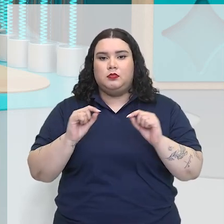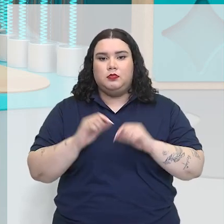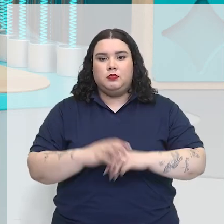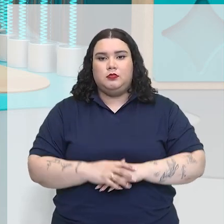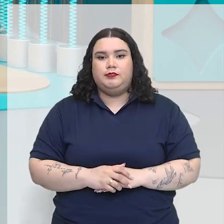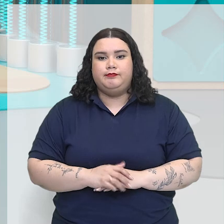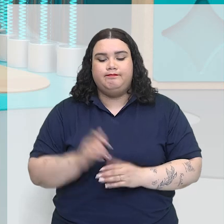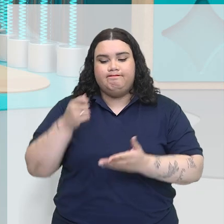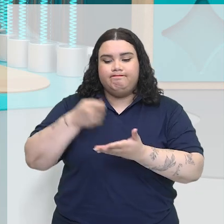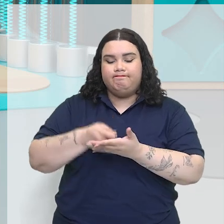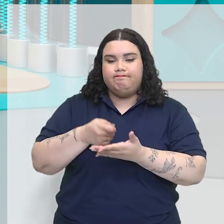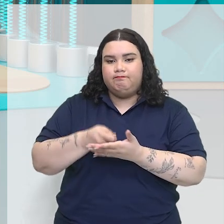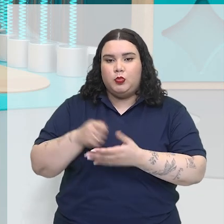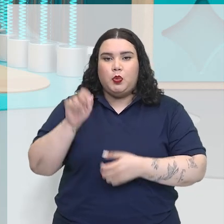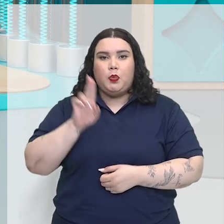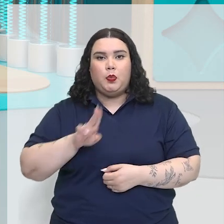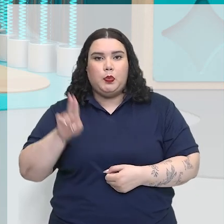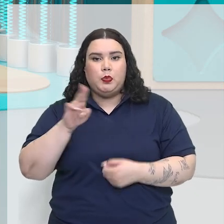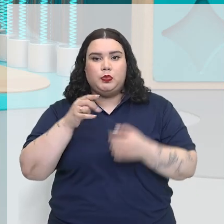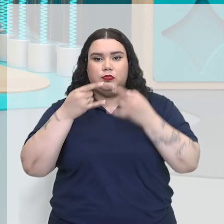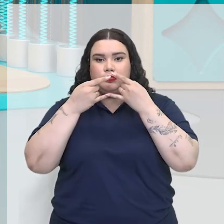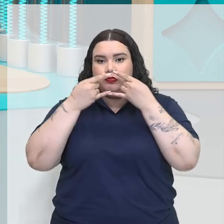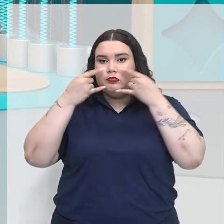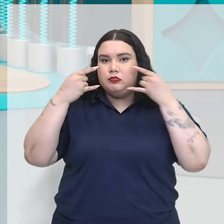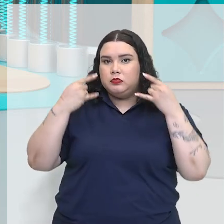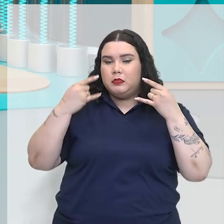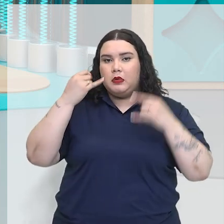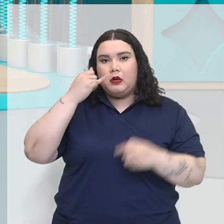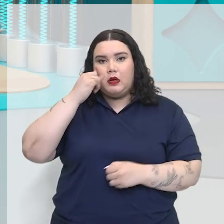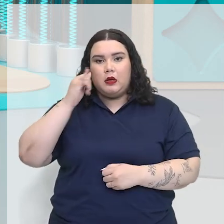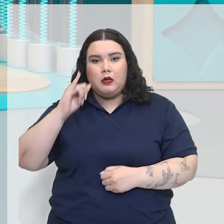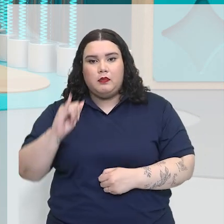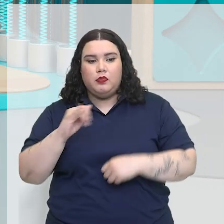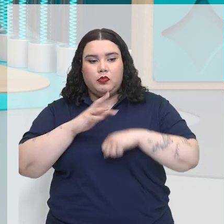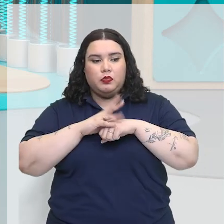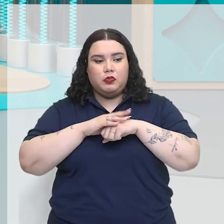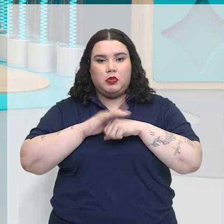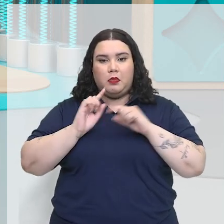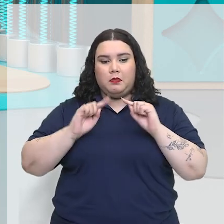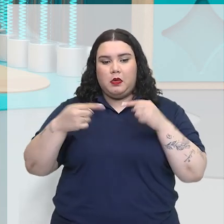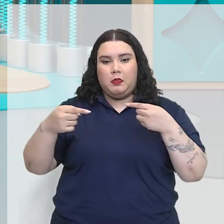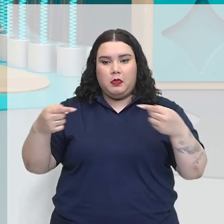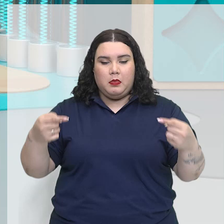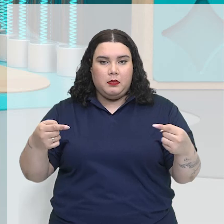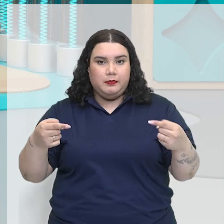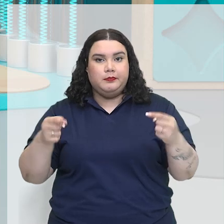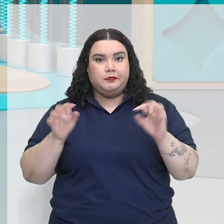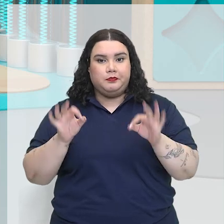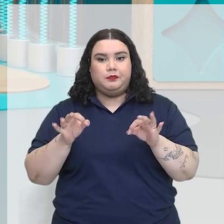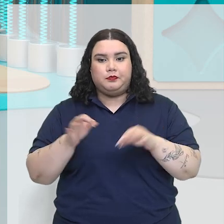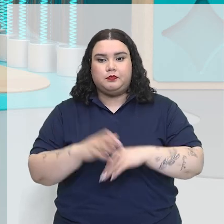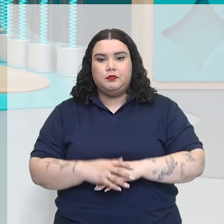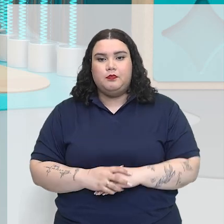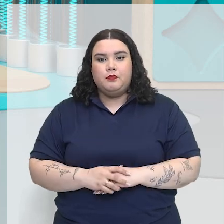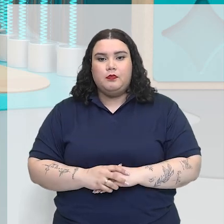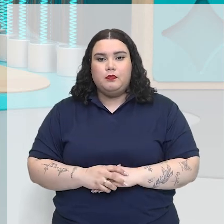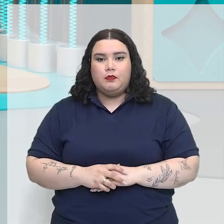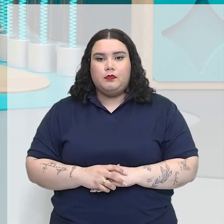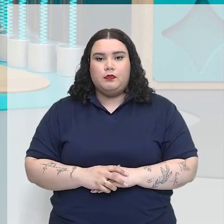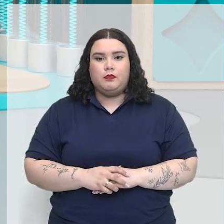digamos assim, obrigados a utilizar essa máscara, né, para evitar a contaminação de uma pessoa para outra.